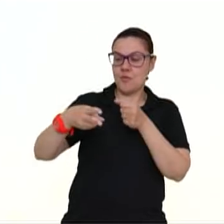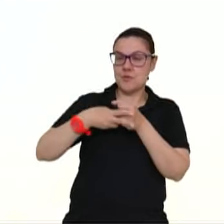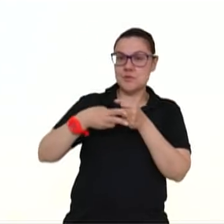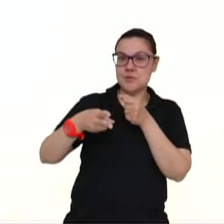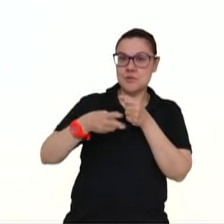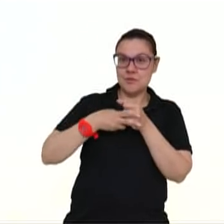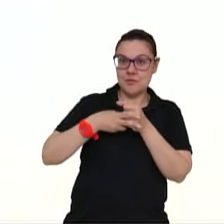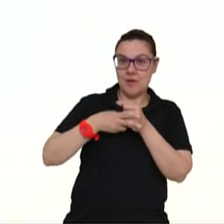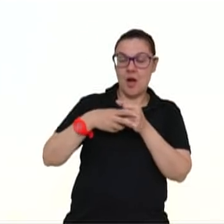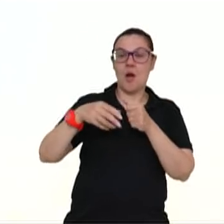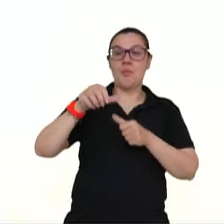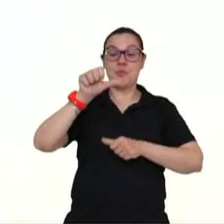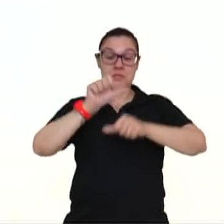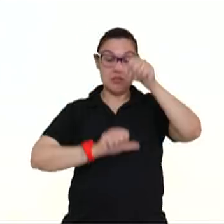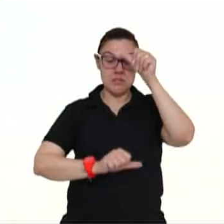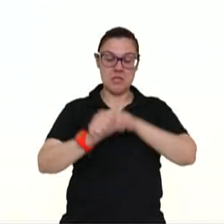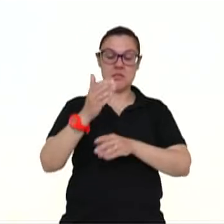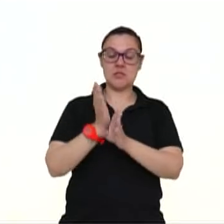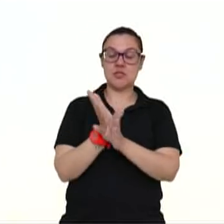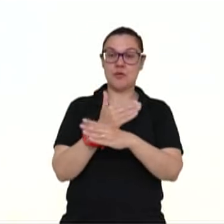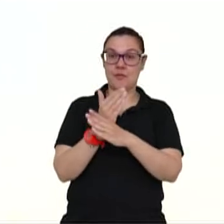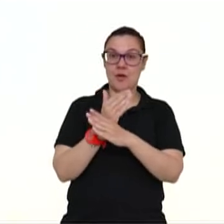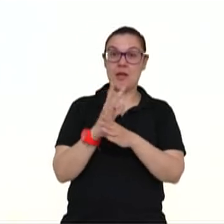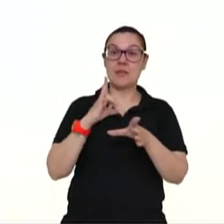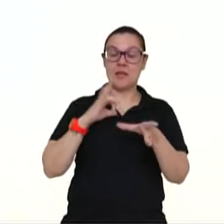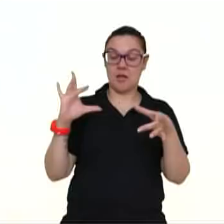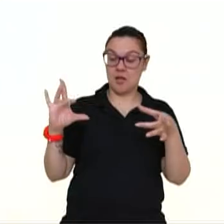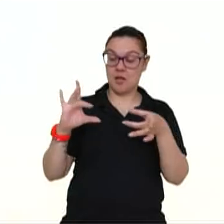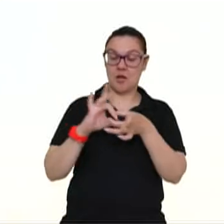verbos transitivos indiretos têm complemento?